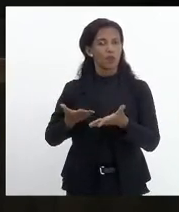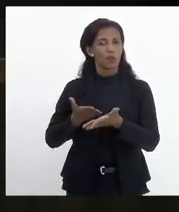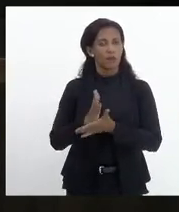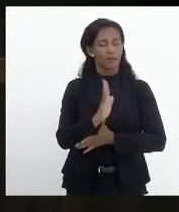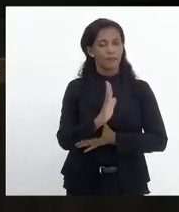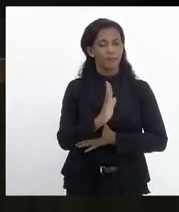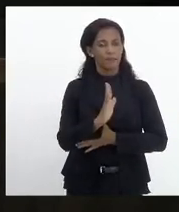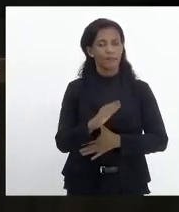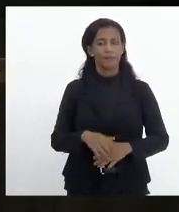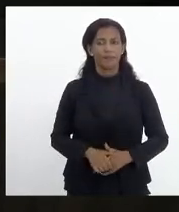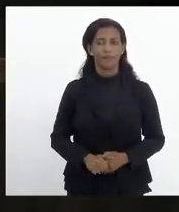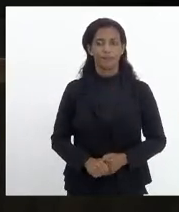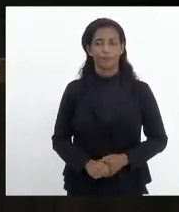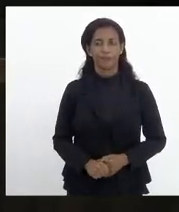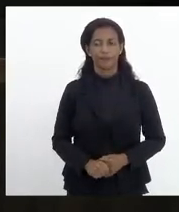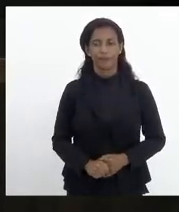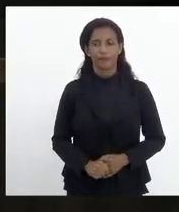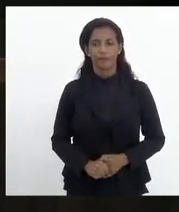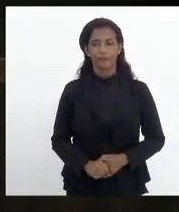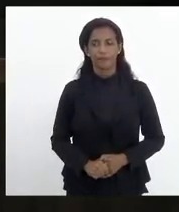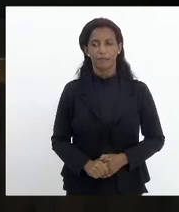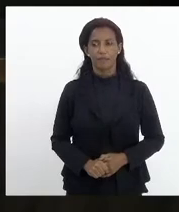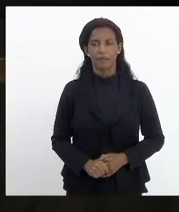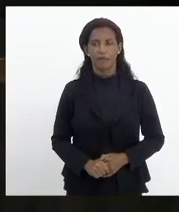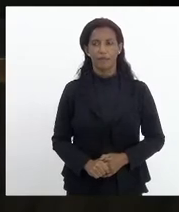estão, aprovado, vai autógrafo.